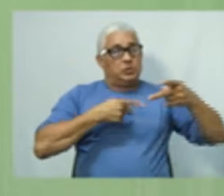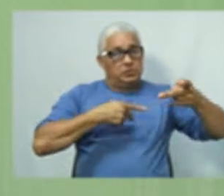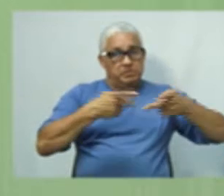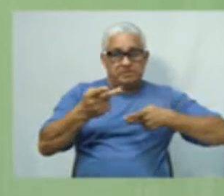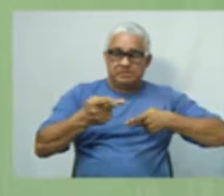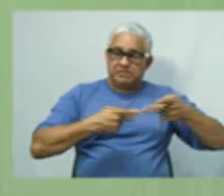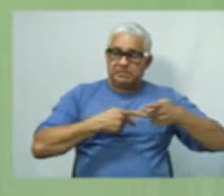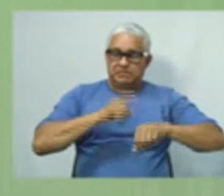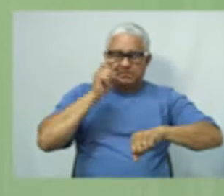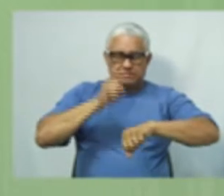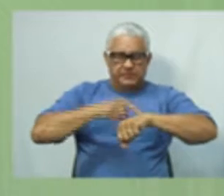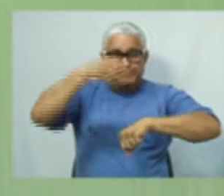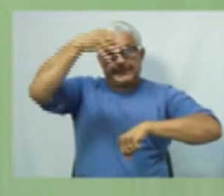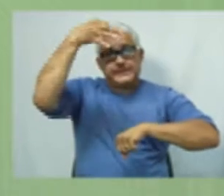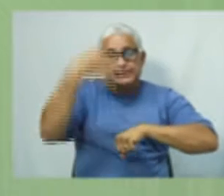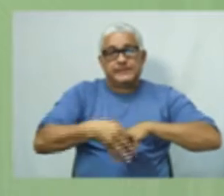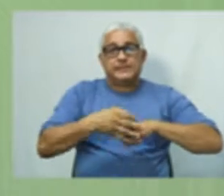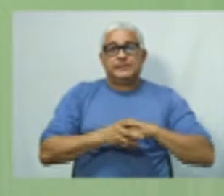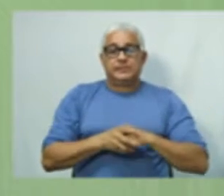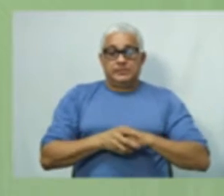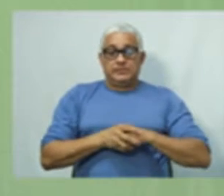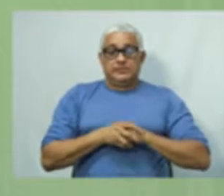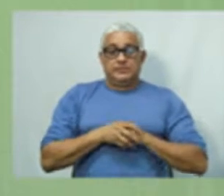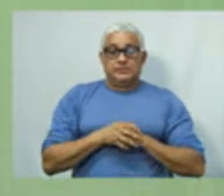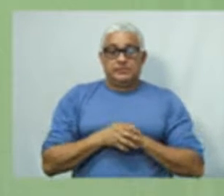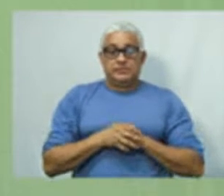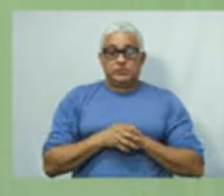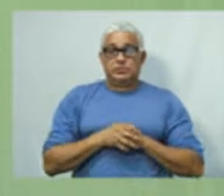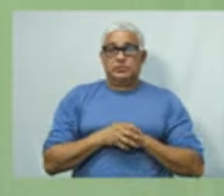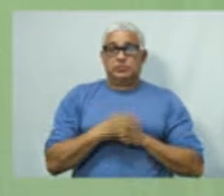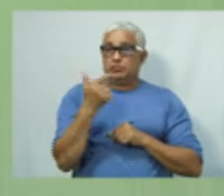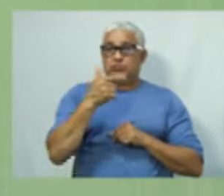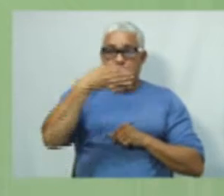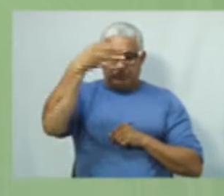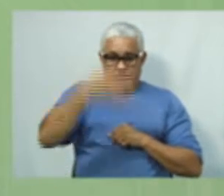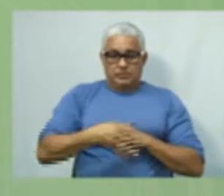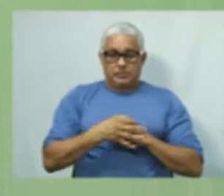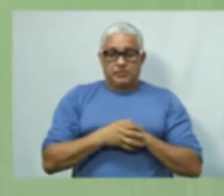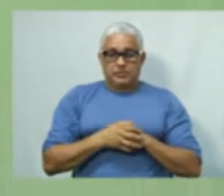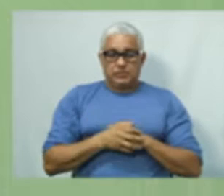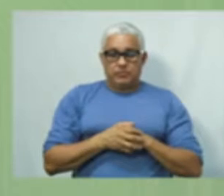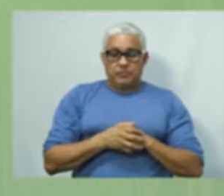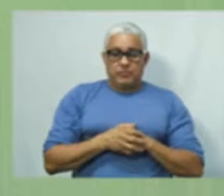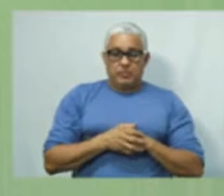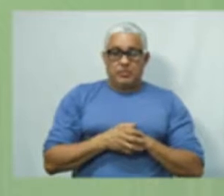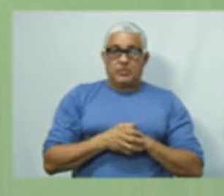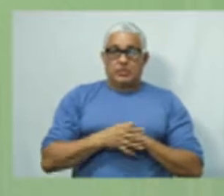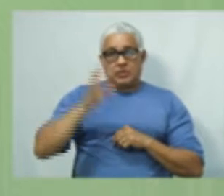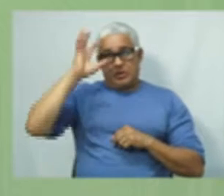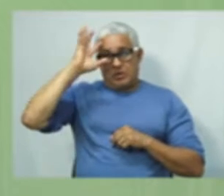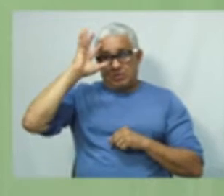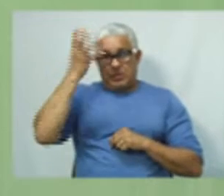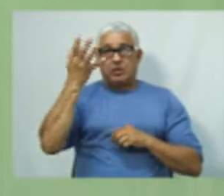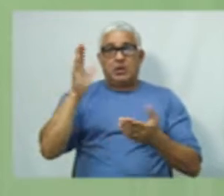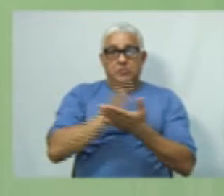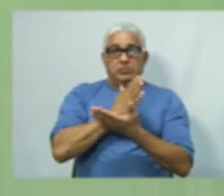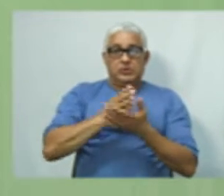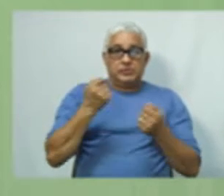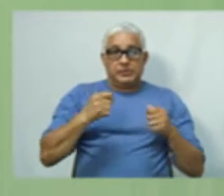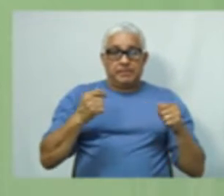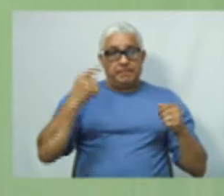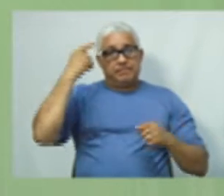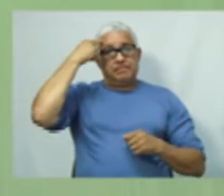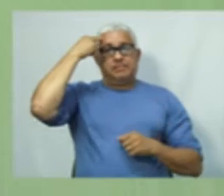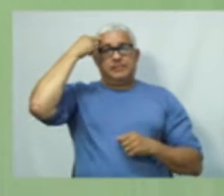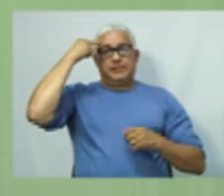ver o momento certo. Numa situação de incerteza, isso exige que as decisões sejam analisadas